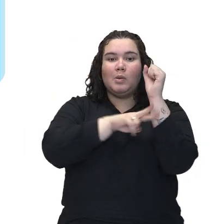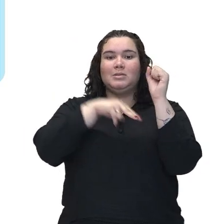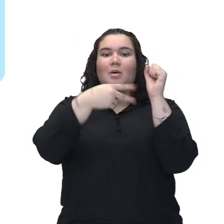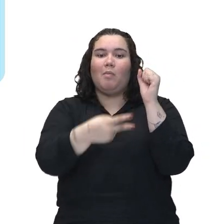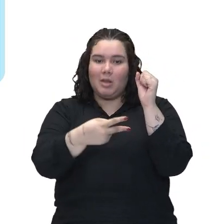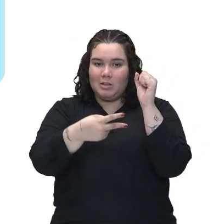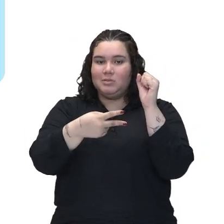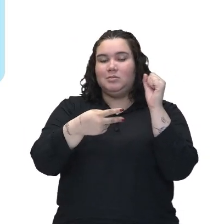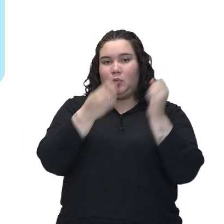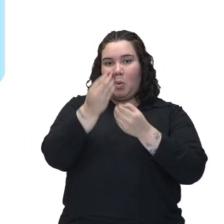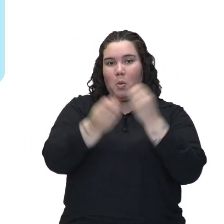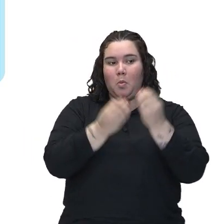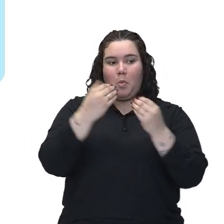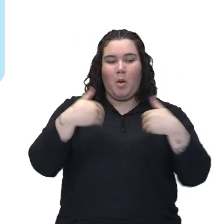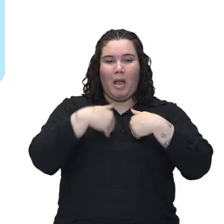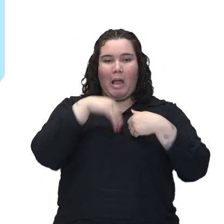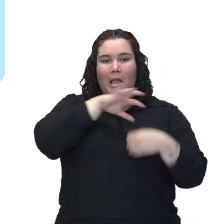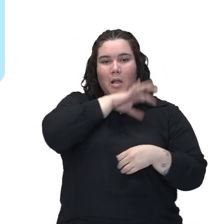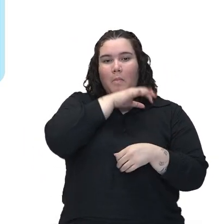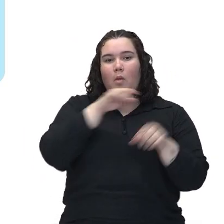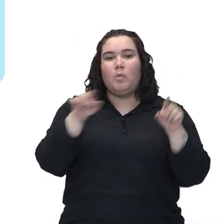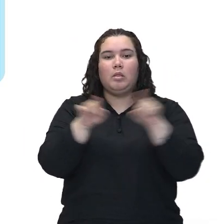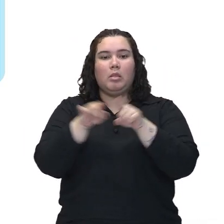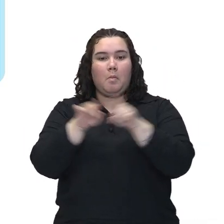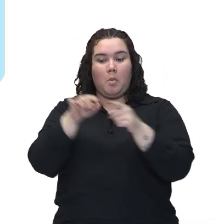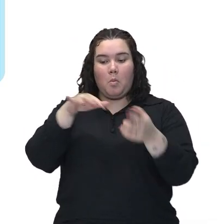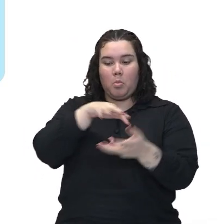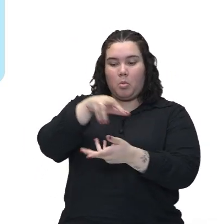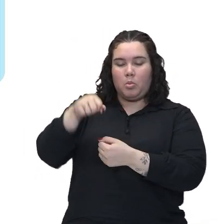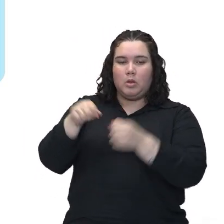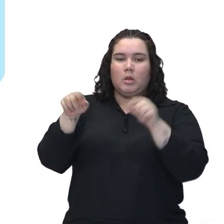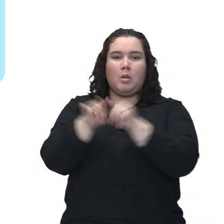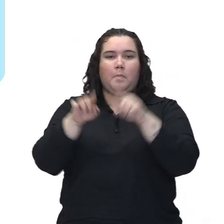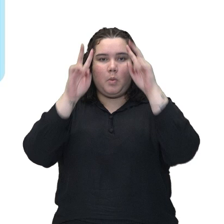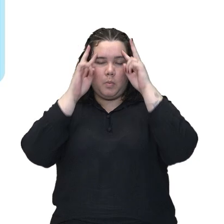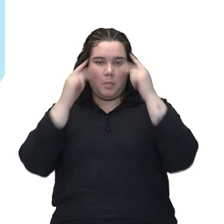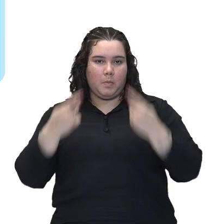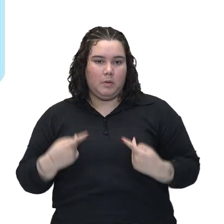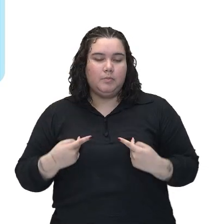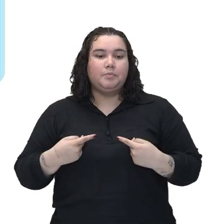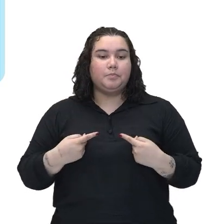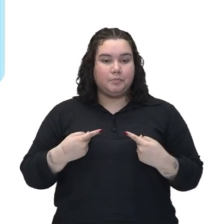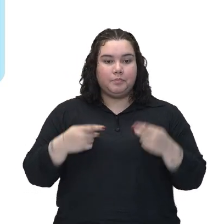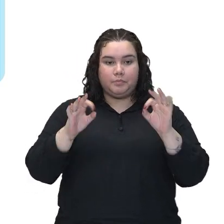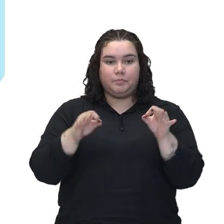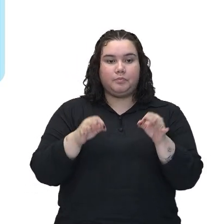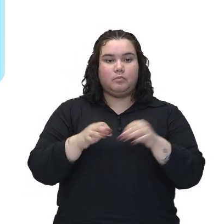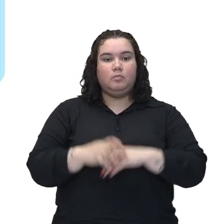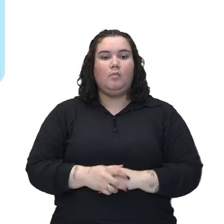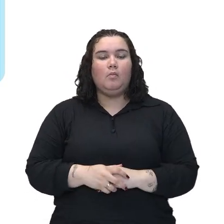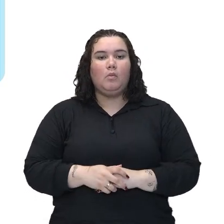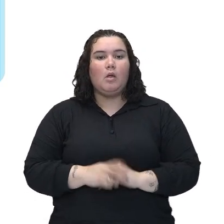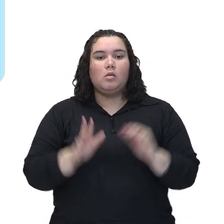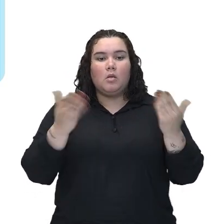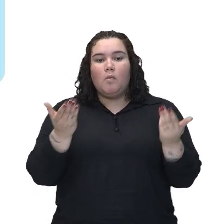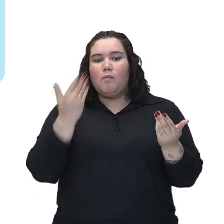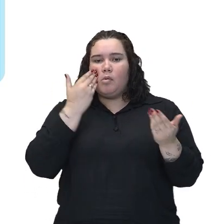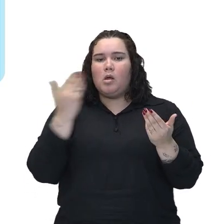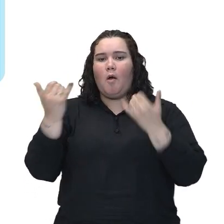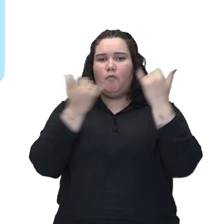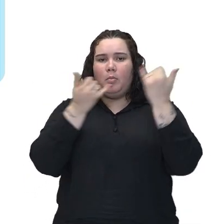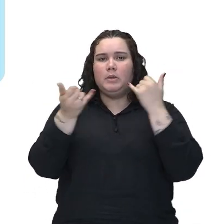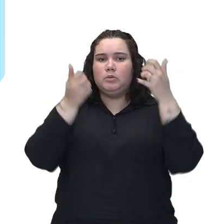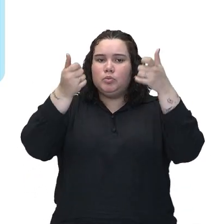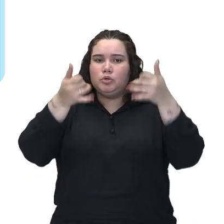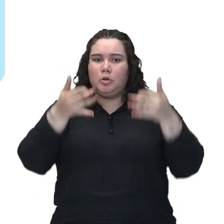interessante, né? Porque é uma notícia escrita, a gente tem aqui, falando sobre esse gênero oral, que também busca divulgar informações, nesse caso científicas,